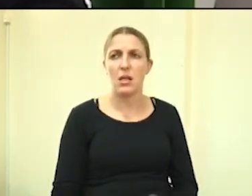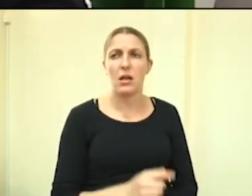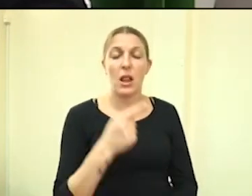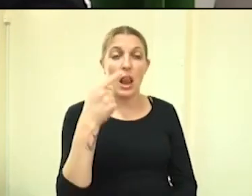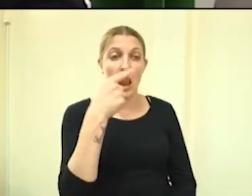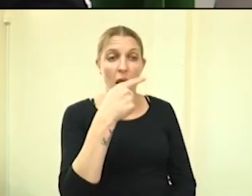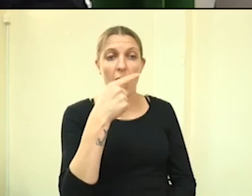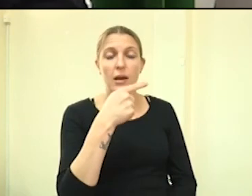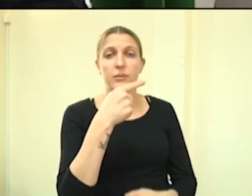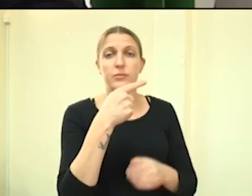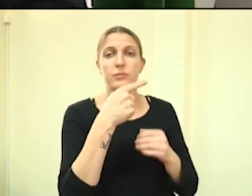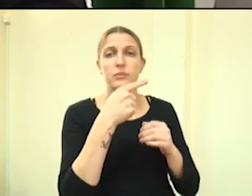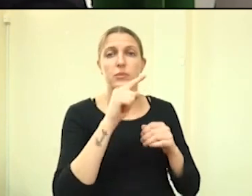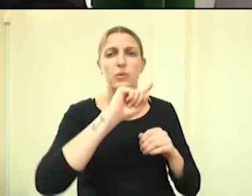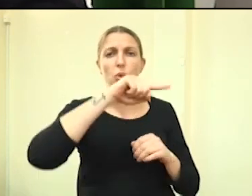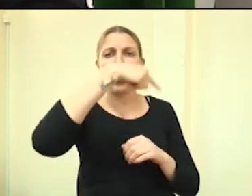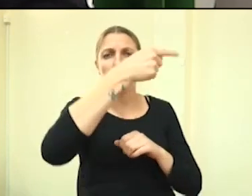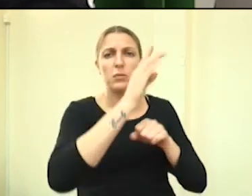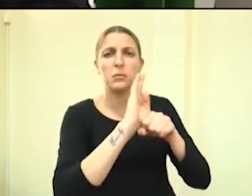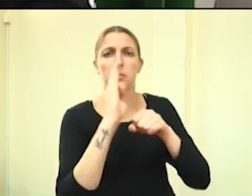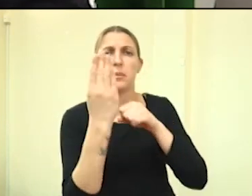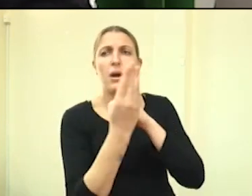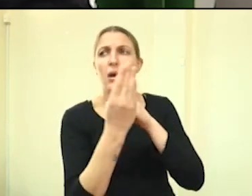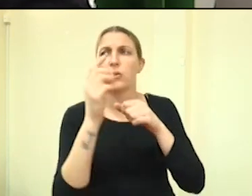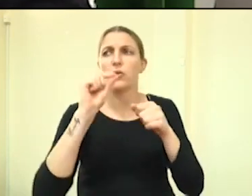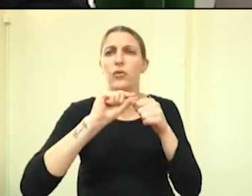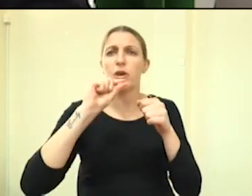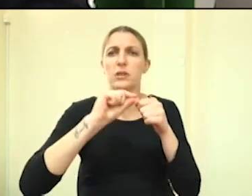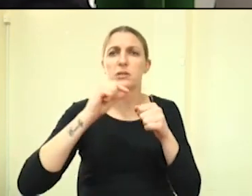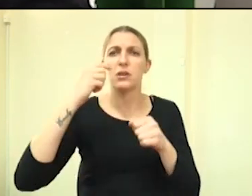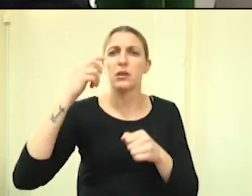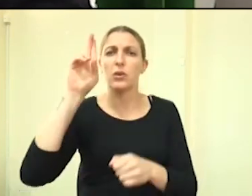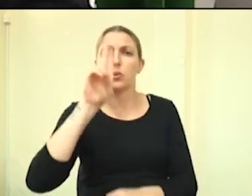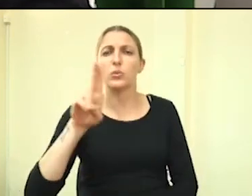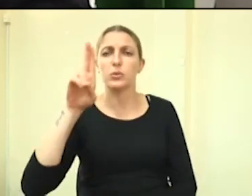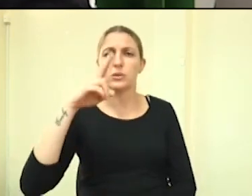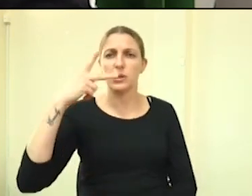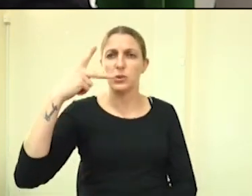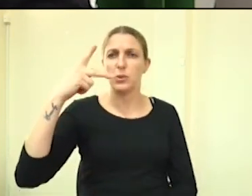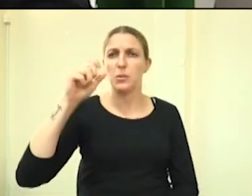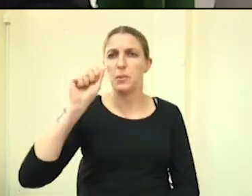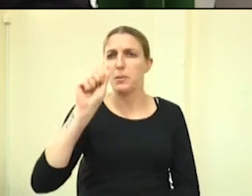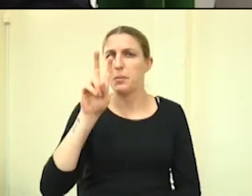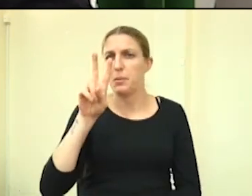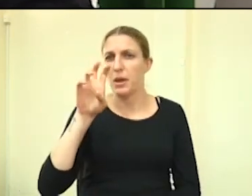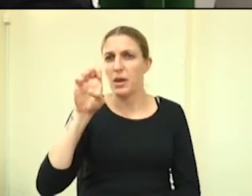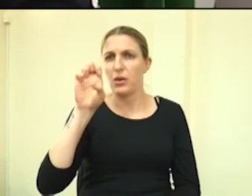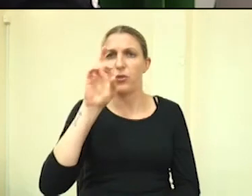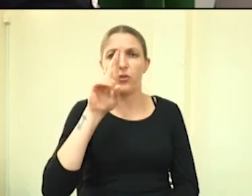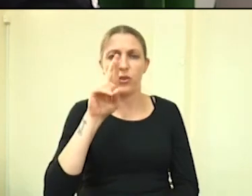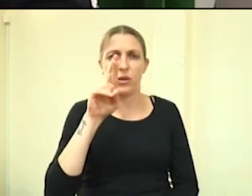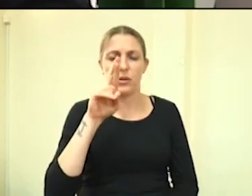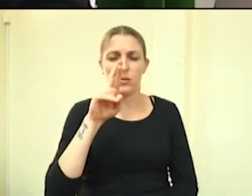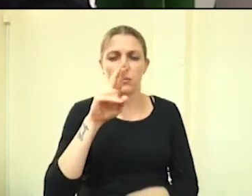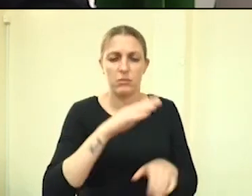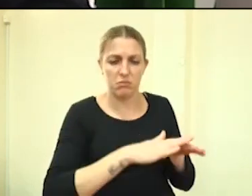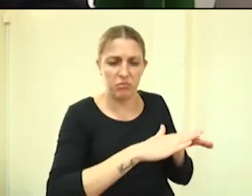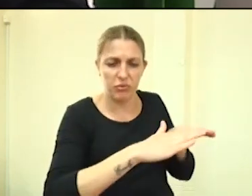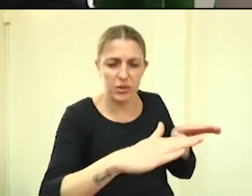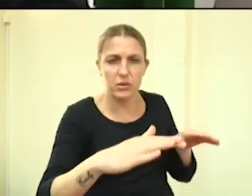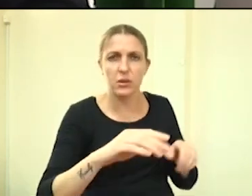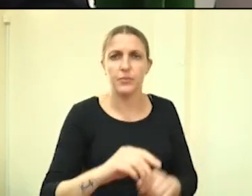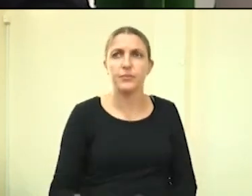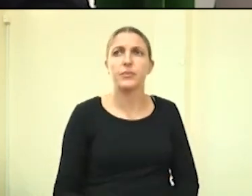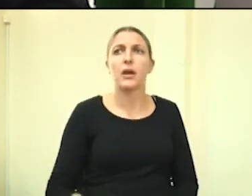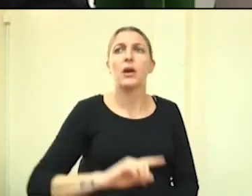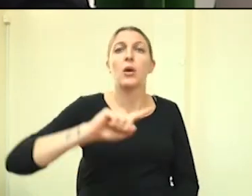tem calçamento. Muito bonito. Então, o pessoal de Mulher está pedindo. E outra da Corsã,